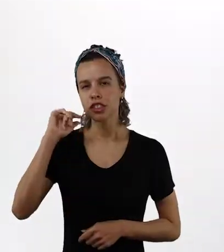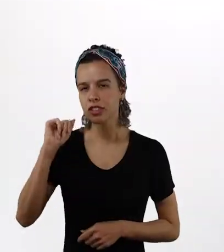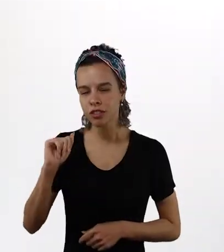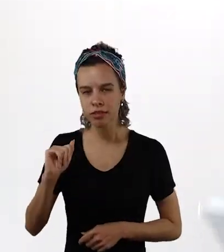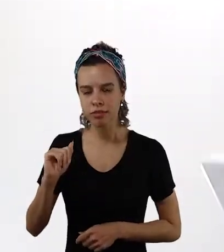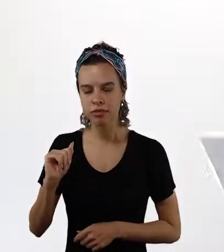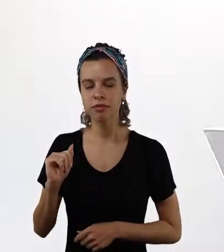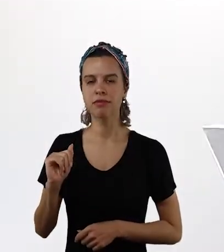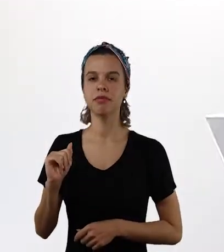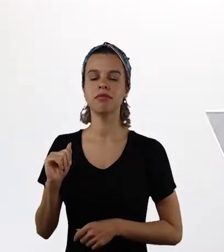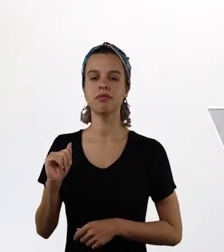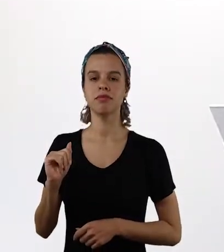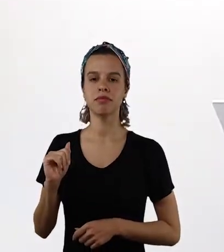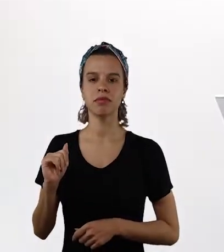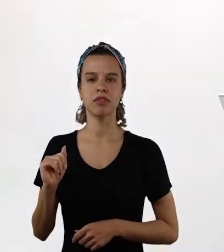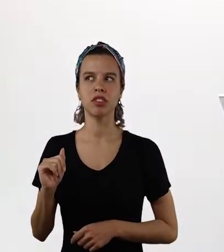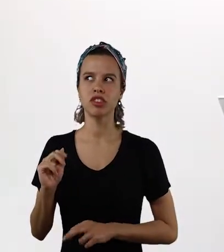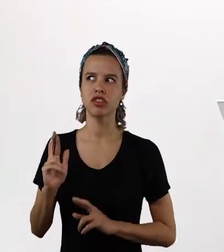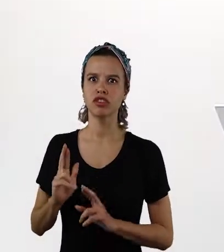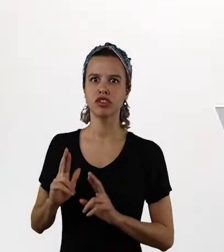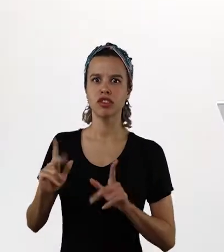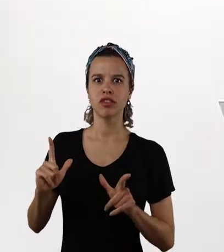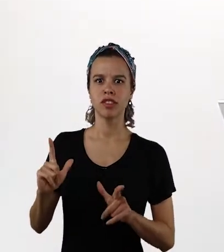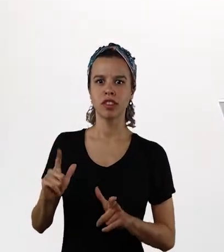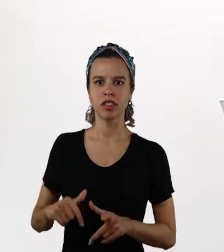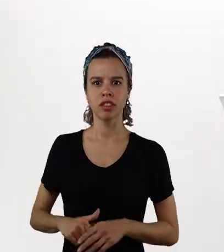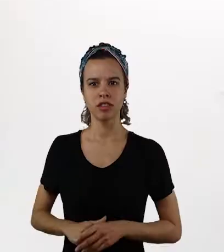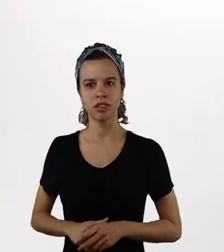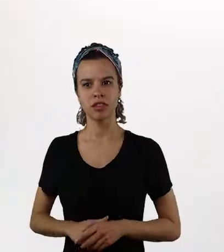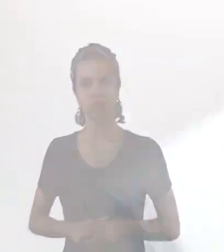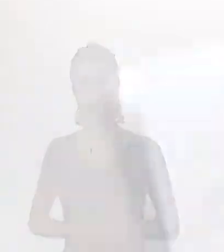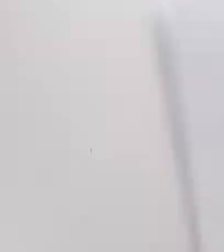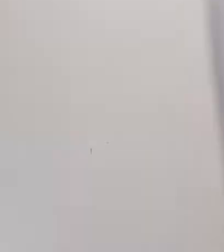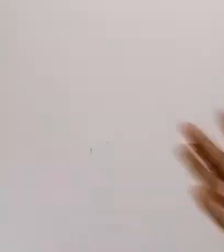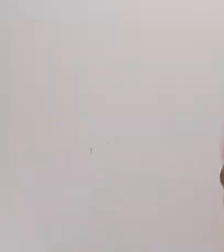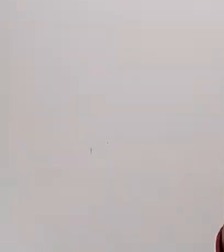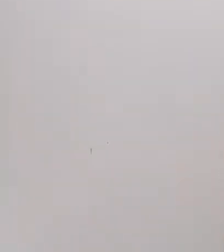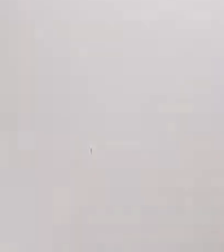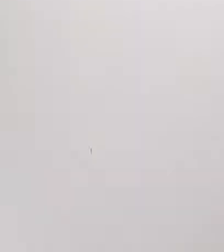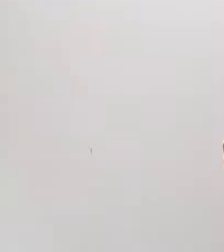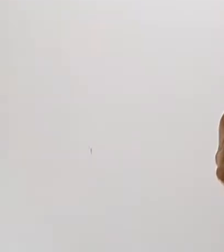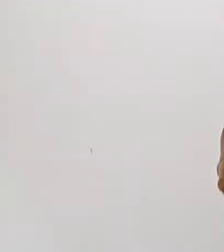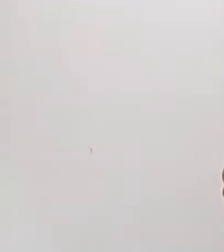Então, um dia veio um com uma cara diferente.